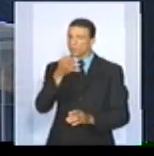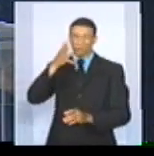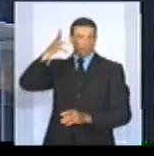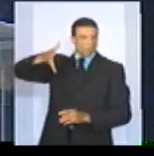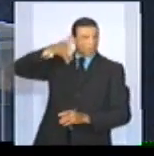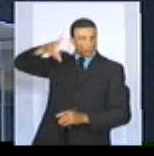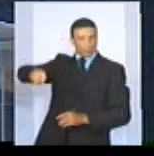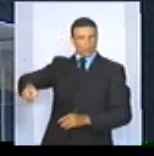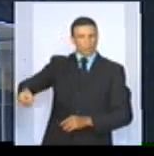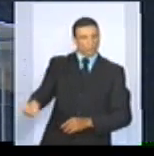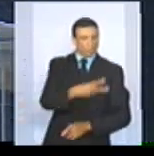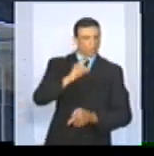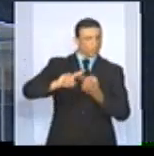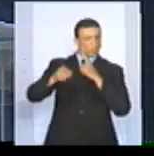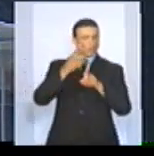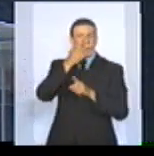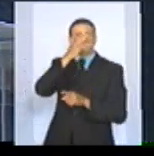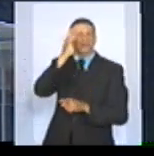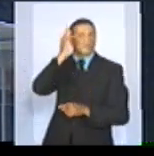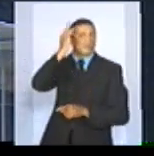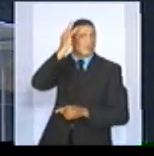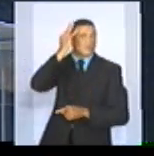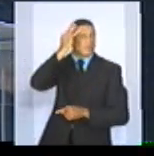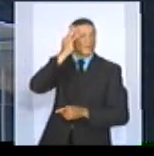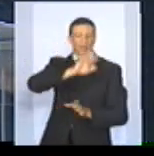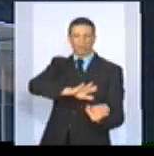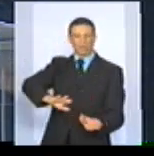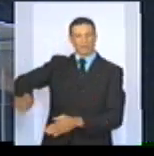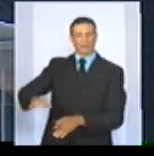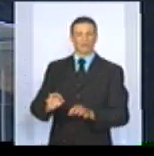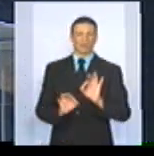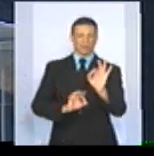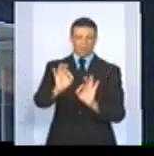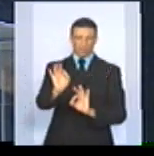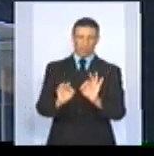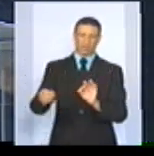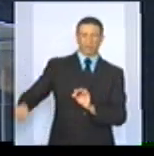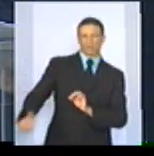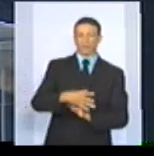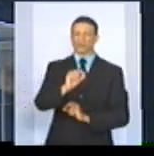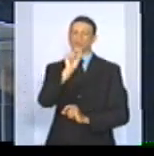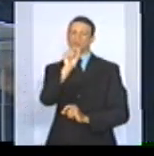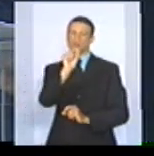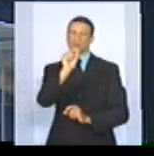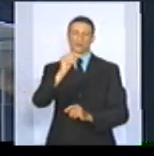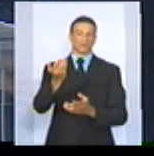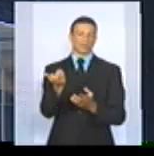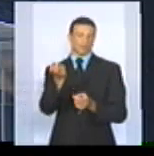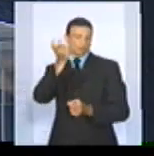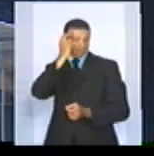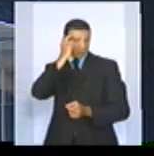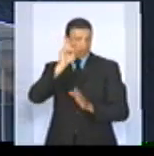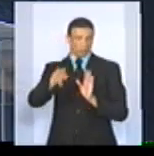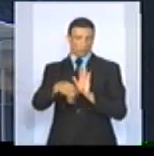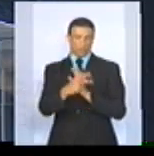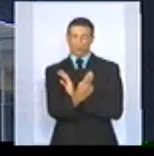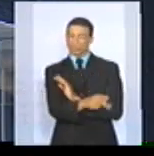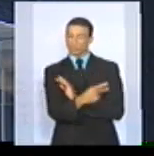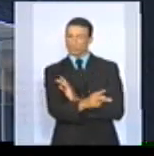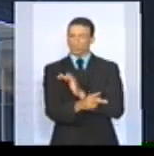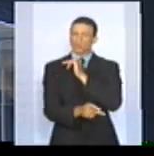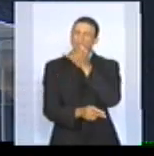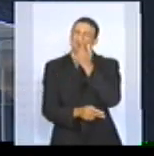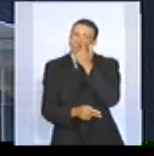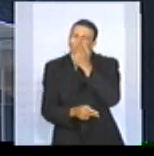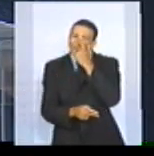discussão, quase que filosófica. Na medida que o SEAC trata de telecomunicações com conteúdo, ou seja, trata, na verdade,